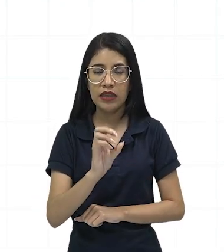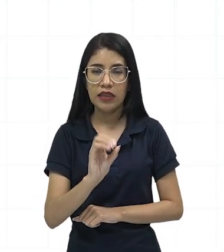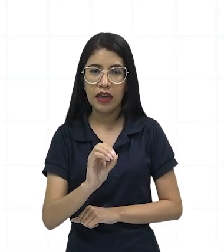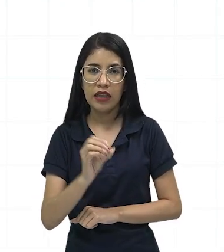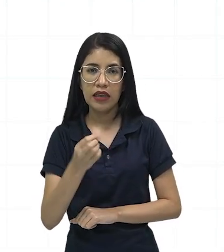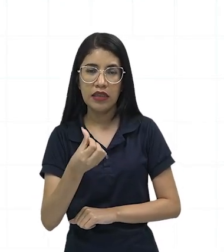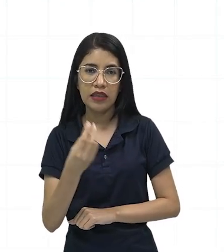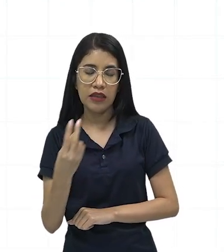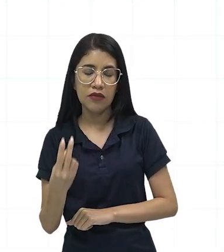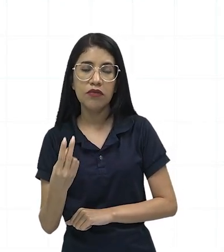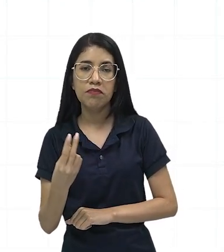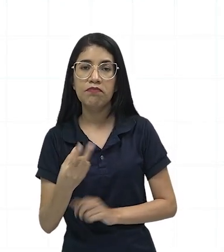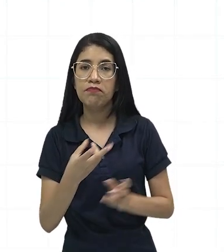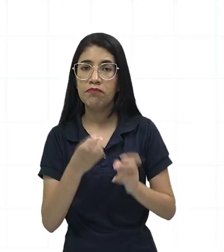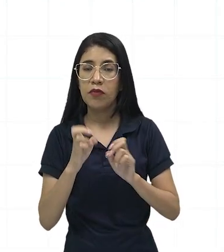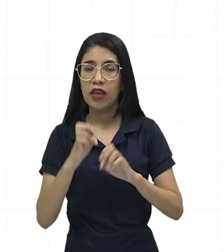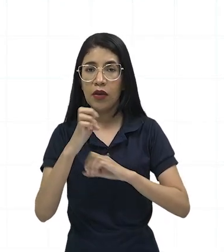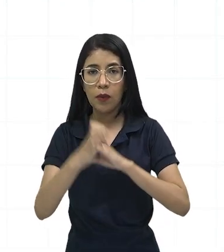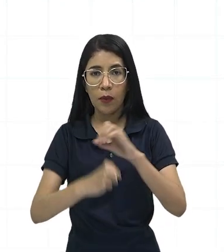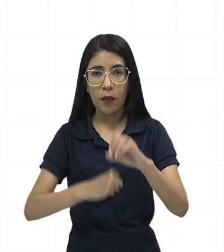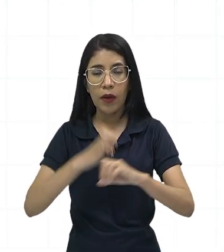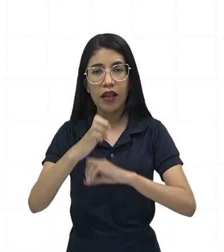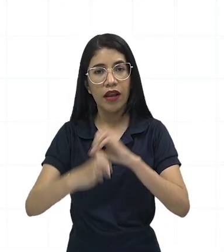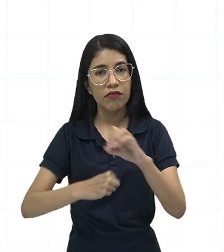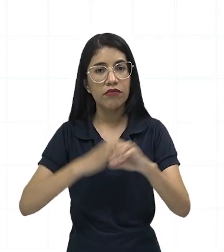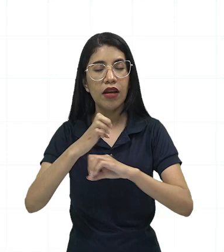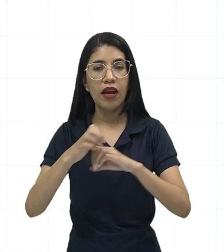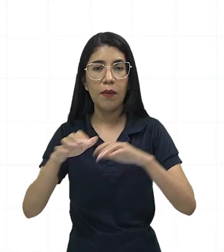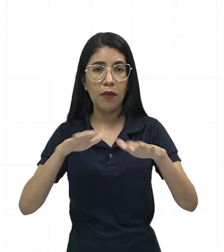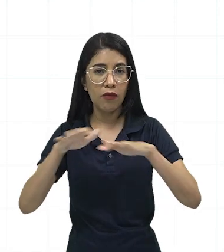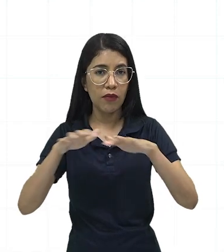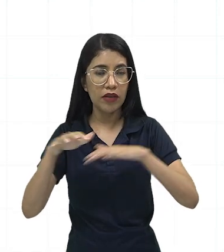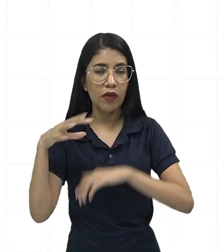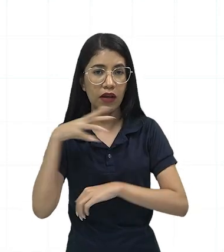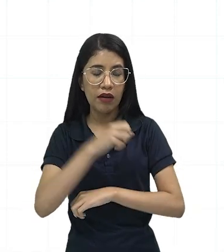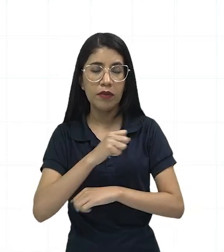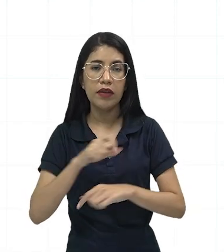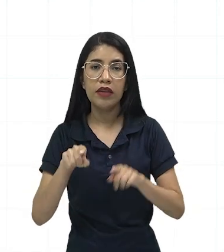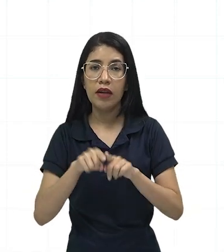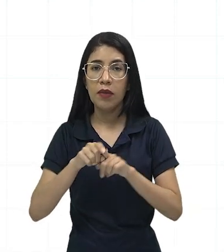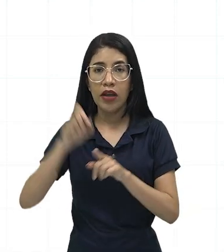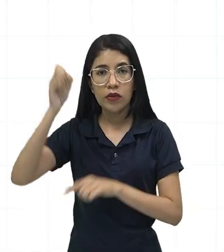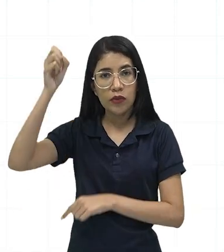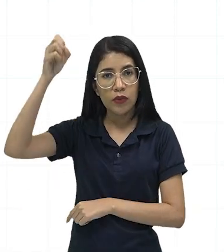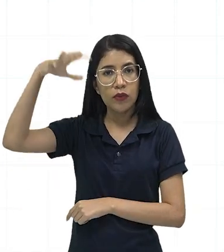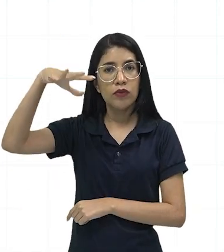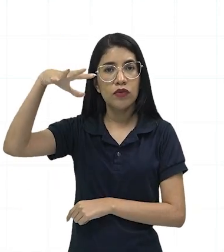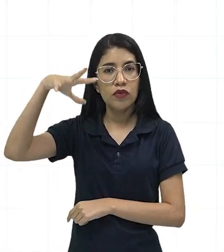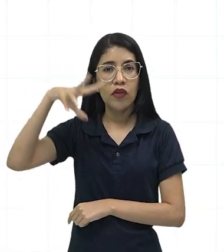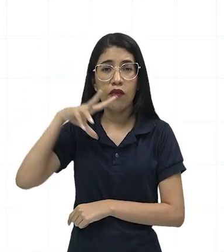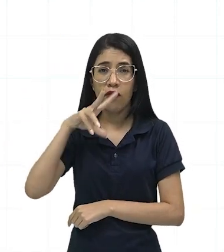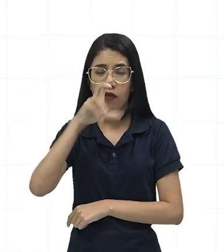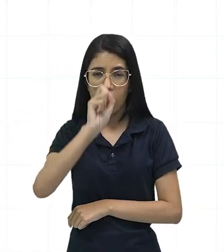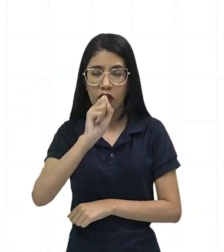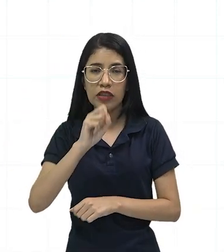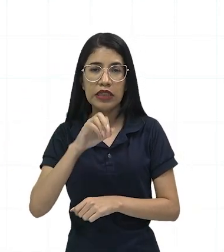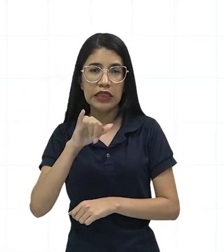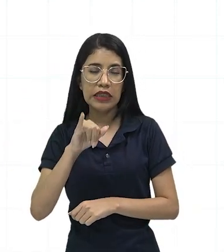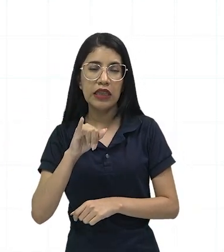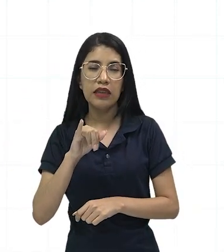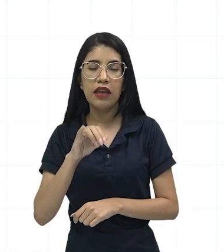volts, percebam que os elétrons se movimentam mais rápido e a lâmpada se ilumina mais. E quanto maior for essa